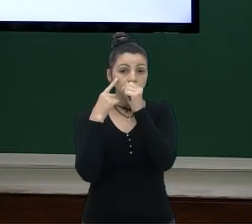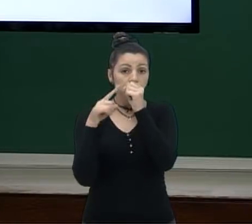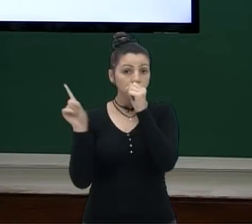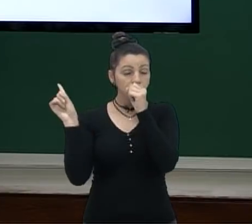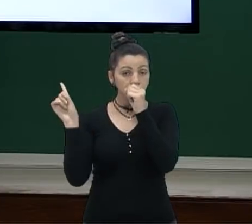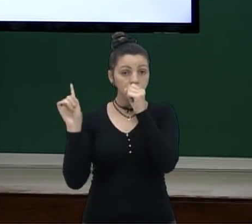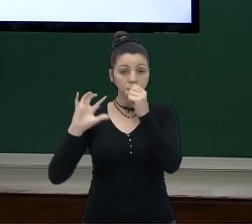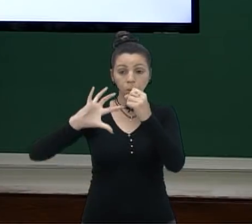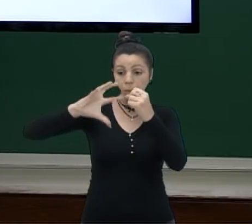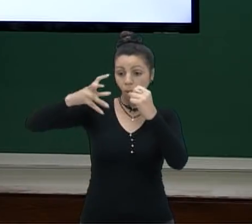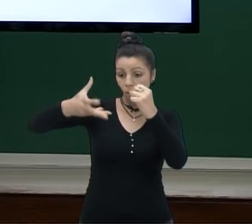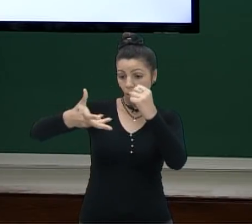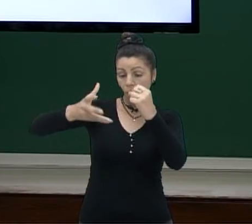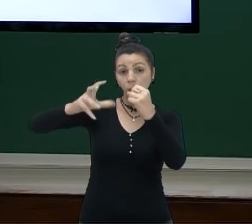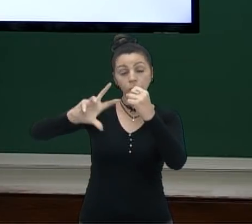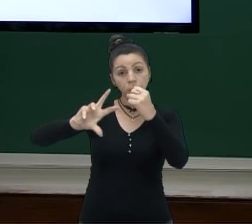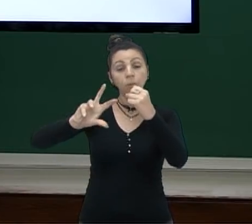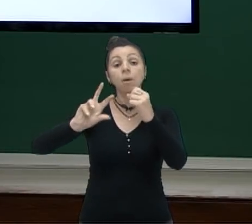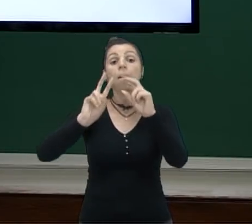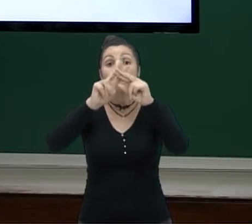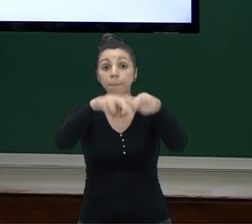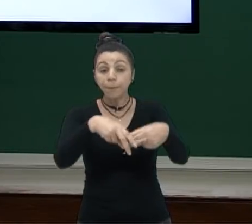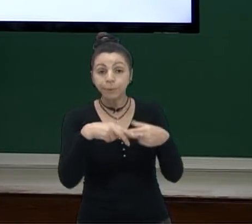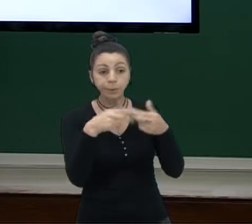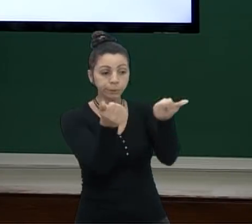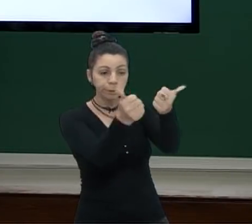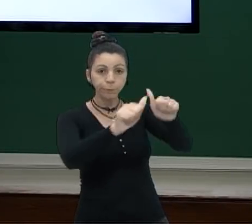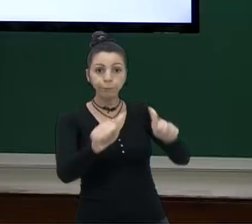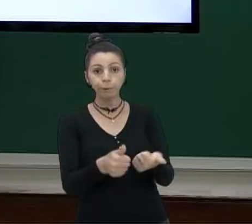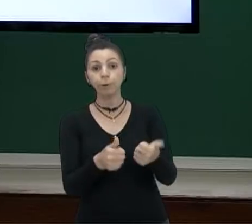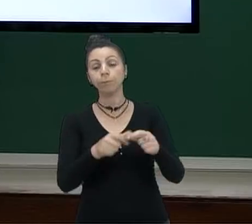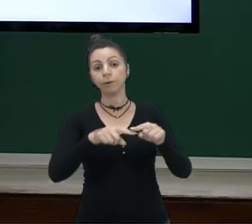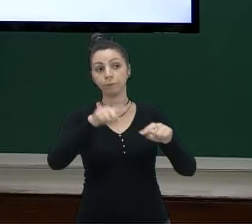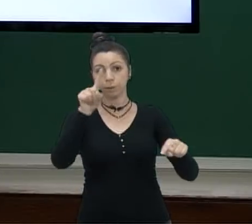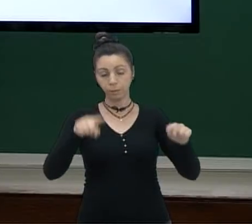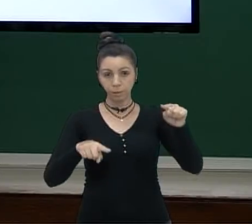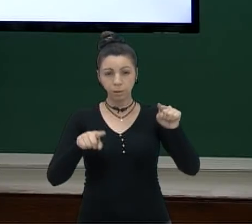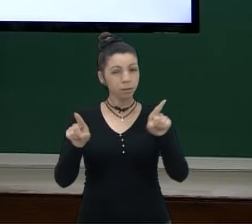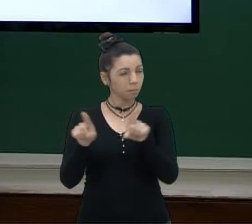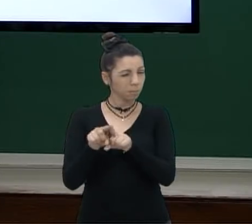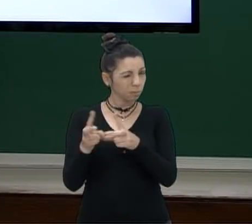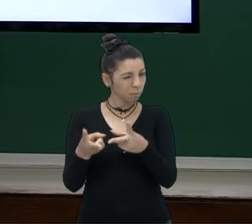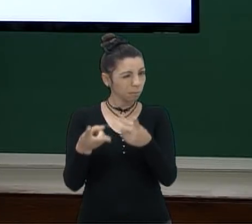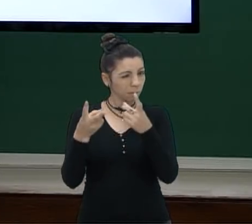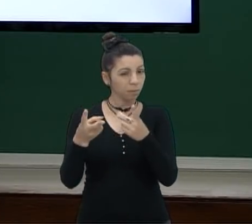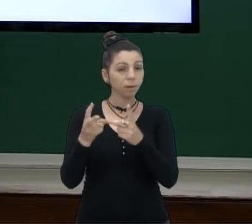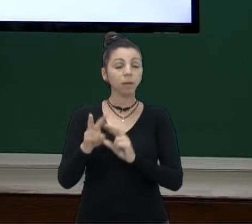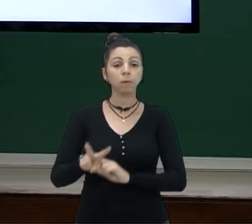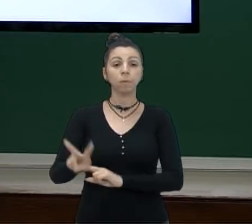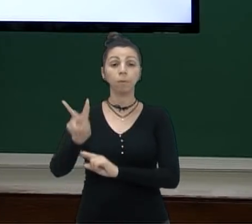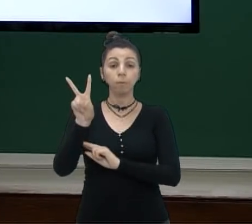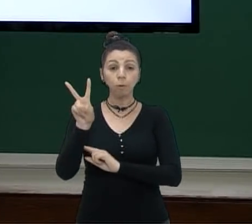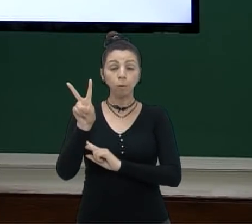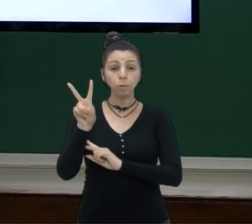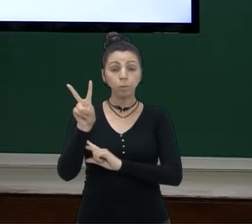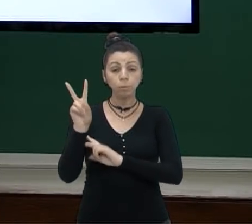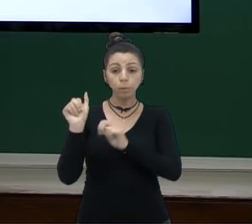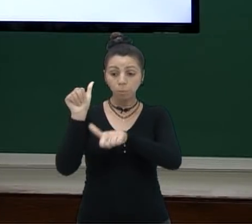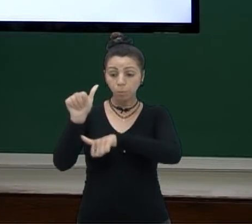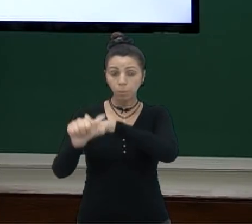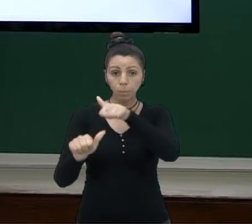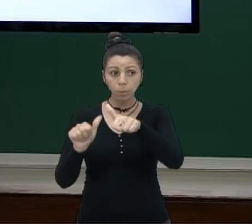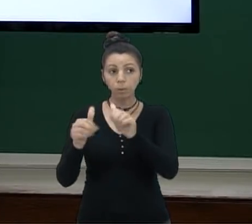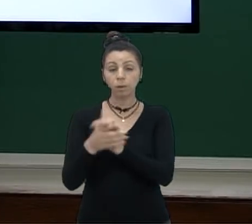Então eu digo que a forma é variável. Perceberam que o volume também muda? Eu coloquei mais ar, mas eu posso abrir a